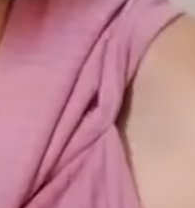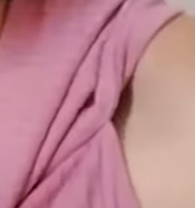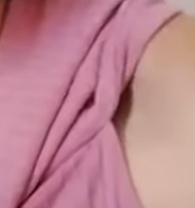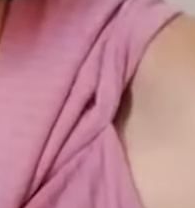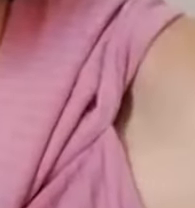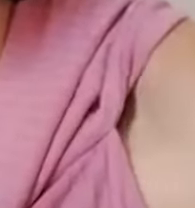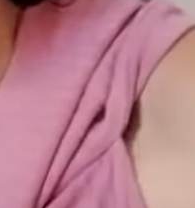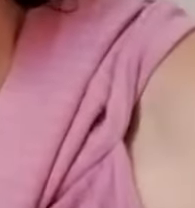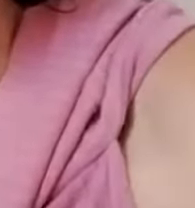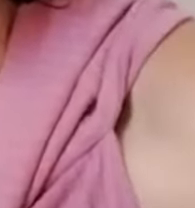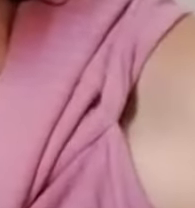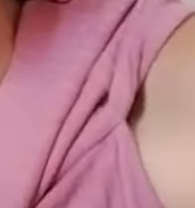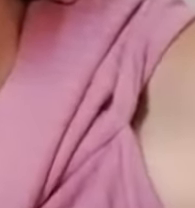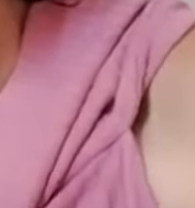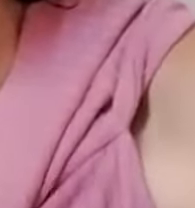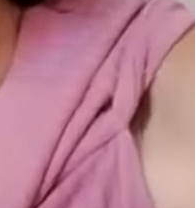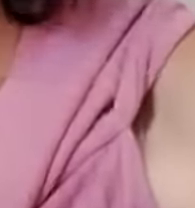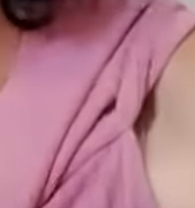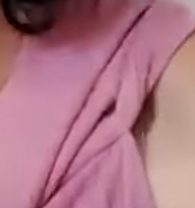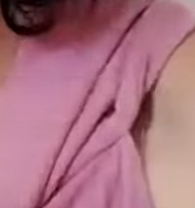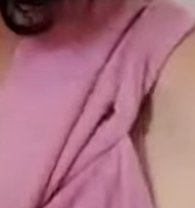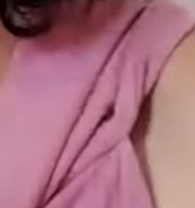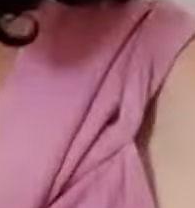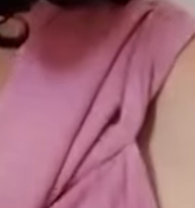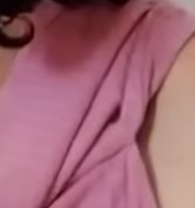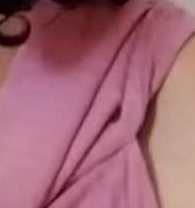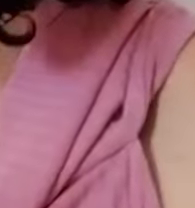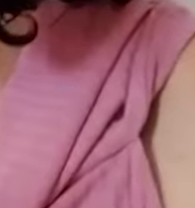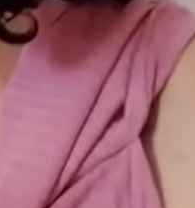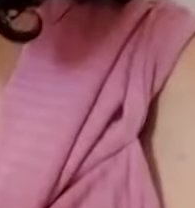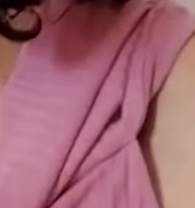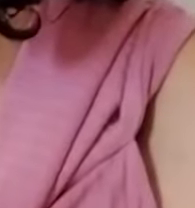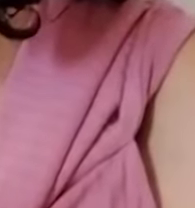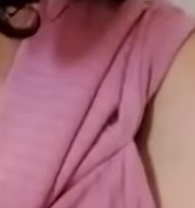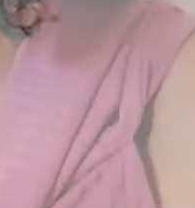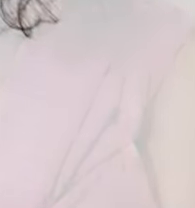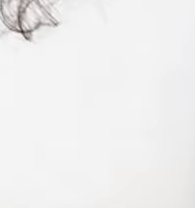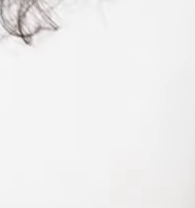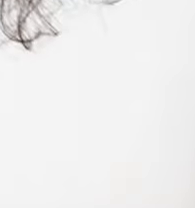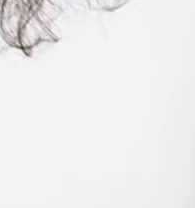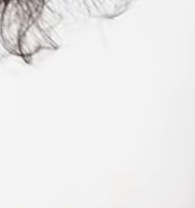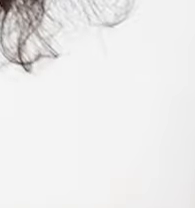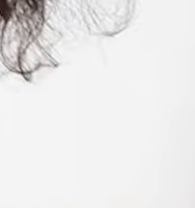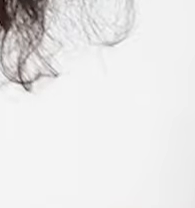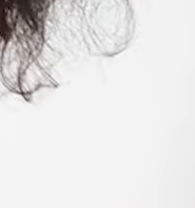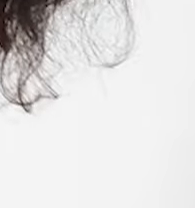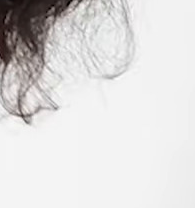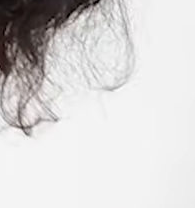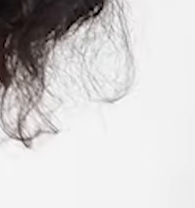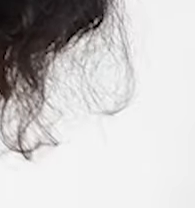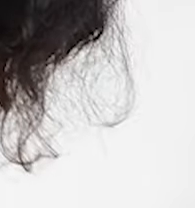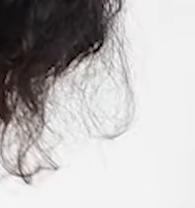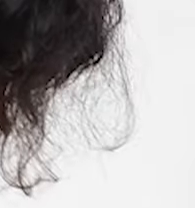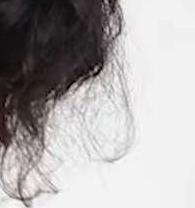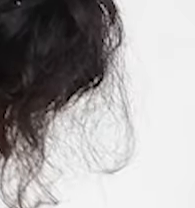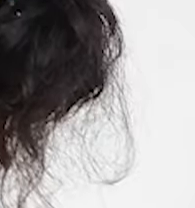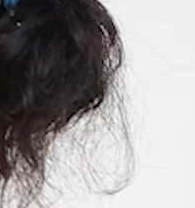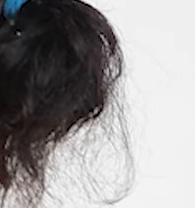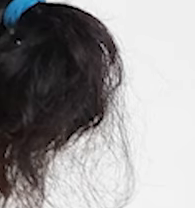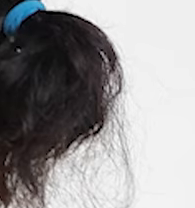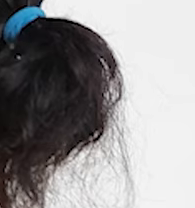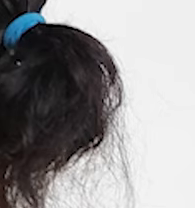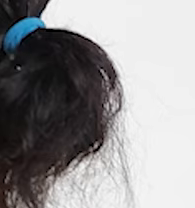da proximidade ou não que a gente fique né Se ela morar no Japão eu morar nos Estados Unidos vamos continuar sendo mães da Júlia